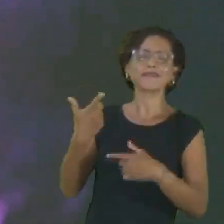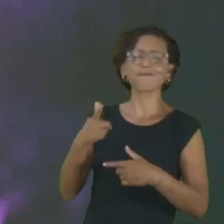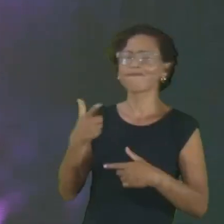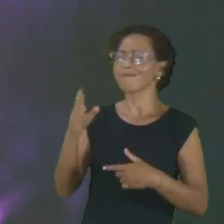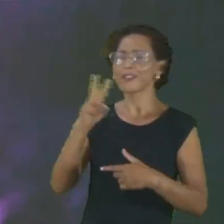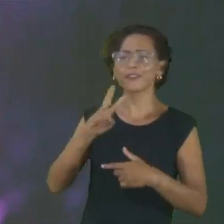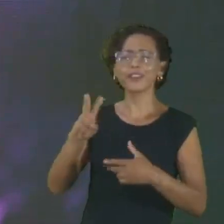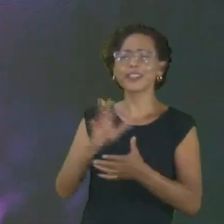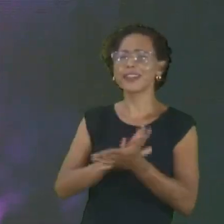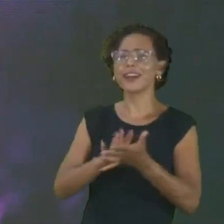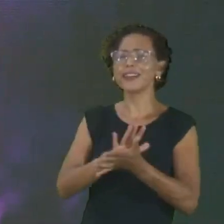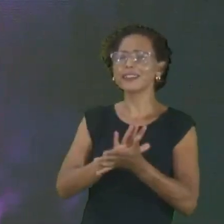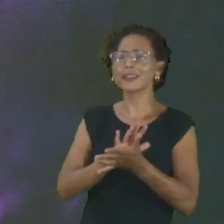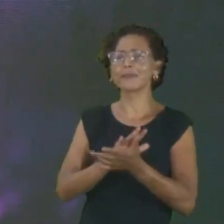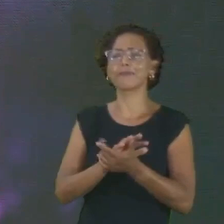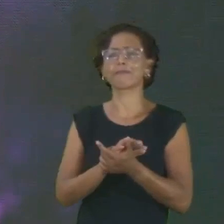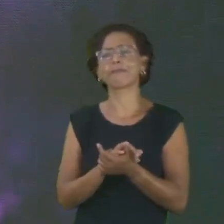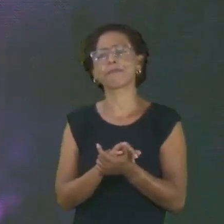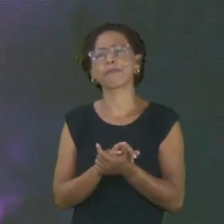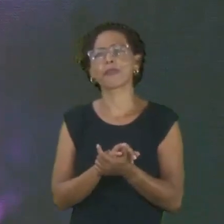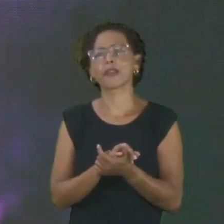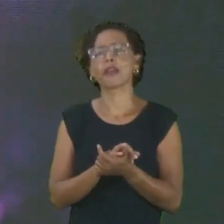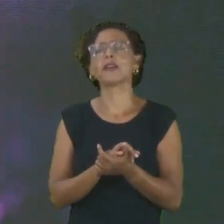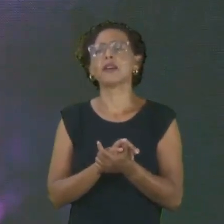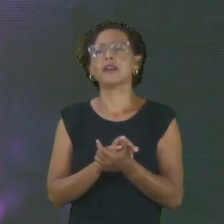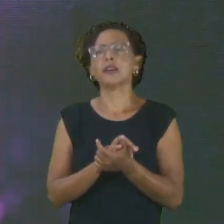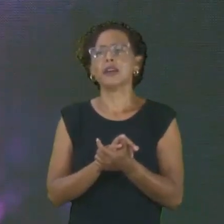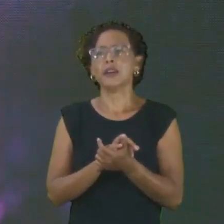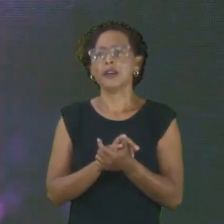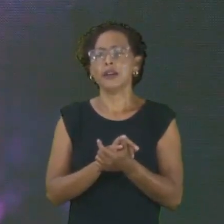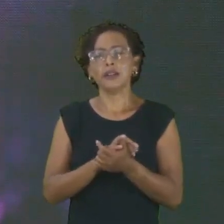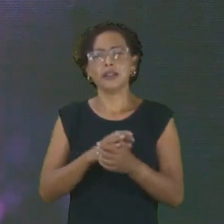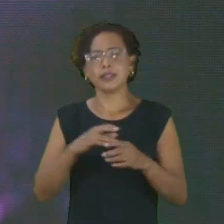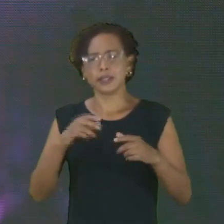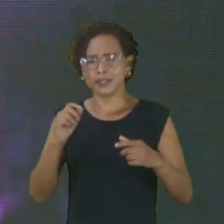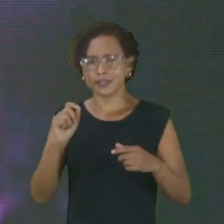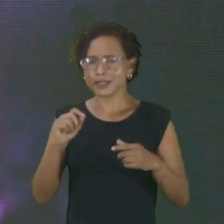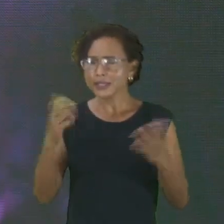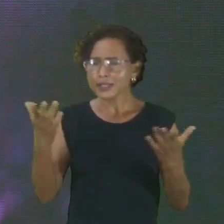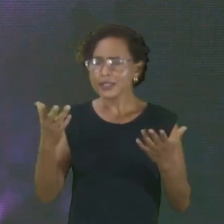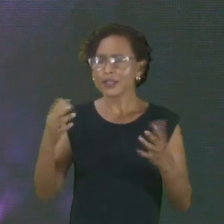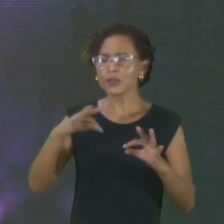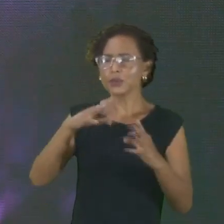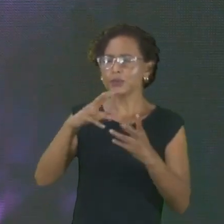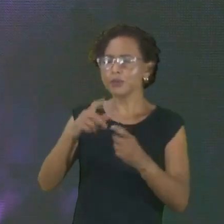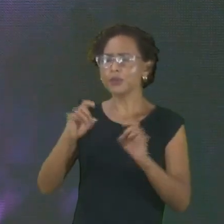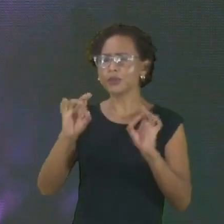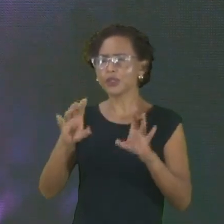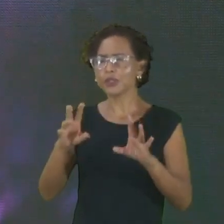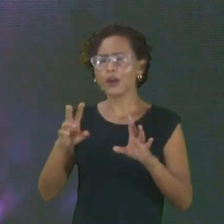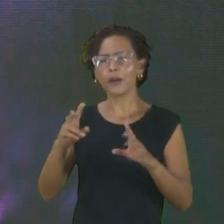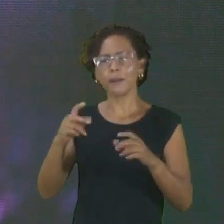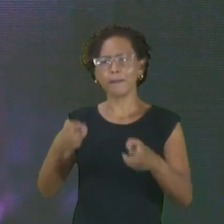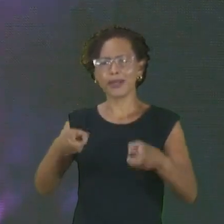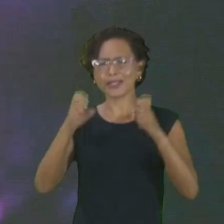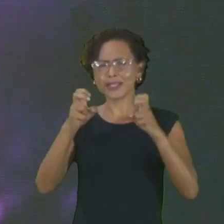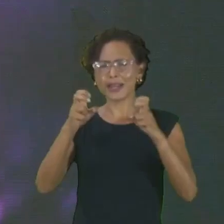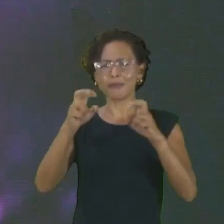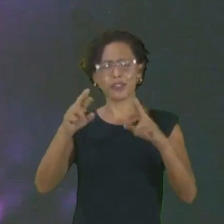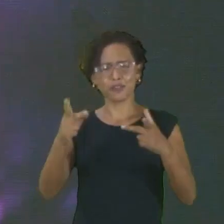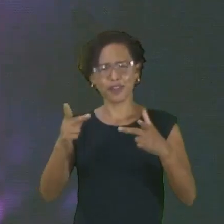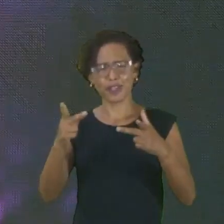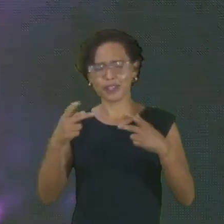de indumentária. Tudo bem, nós temos que nos vestir de forma decente, mas